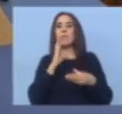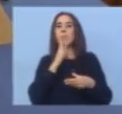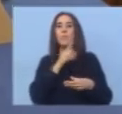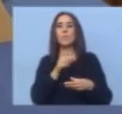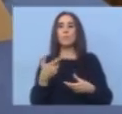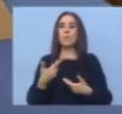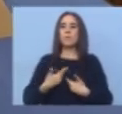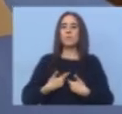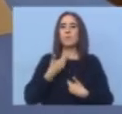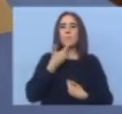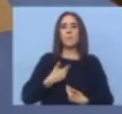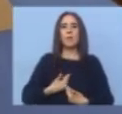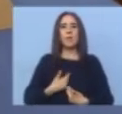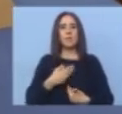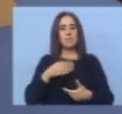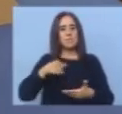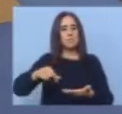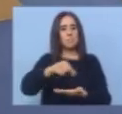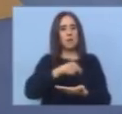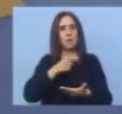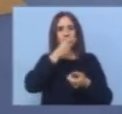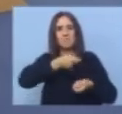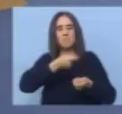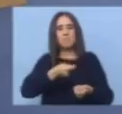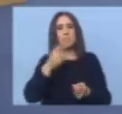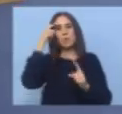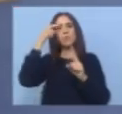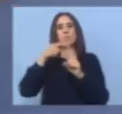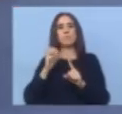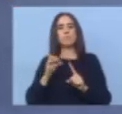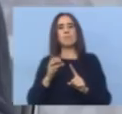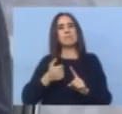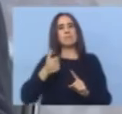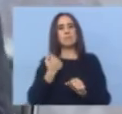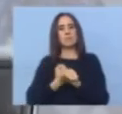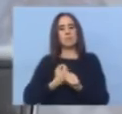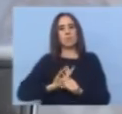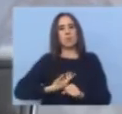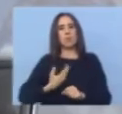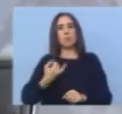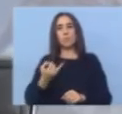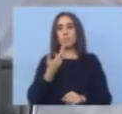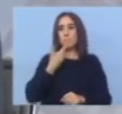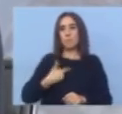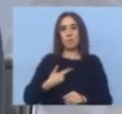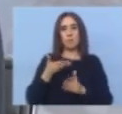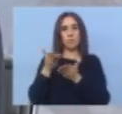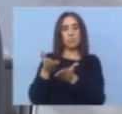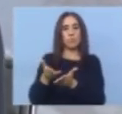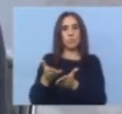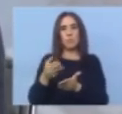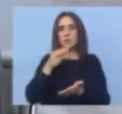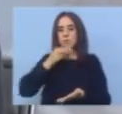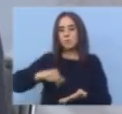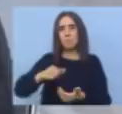ir a semear qualquer coisa, mas não é tanto o objetivo. No fundo, é mais estar ao serviço e depois, se elas nos pedem ajuda para ir